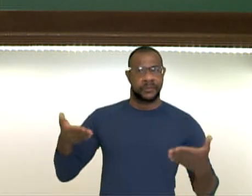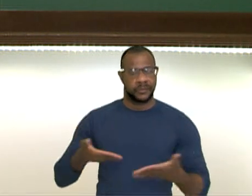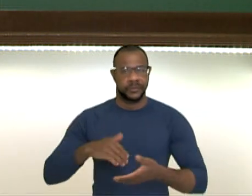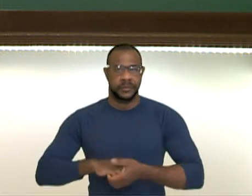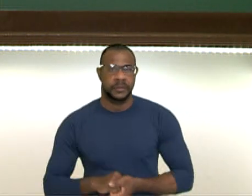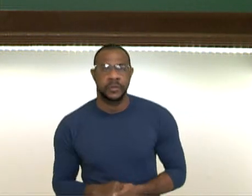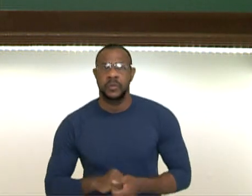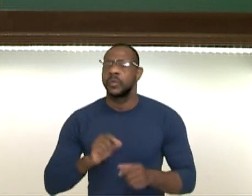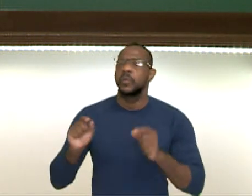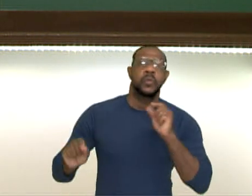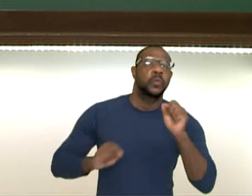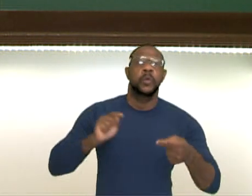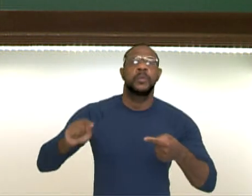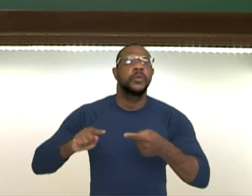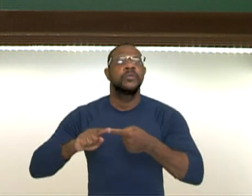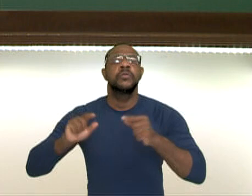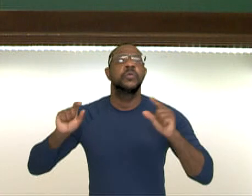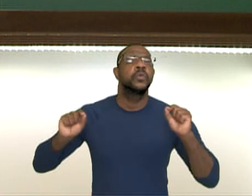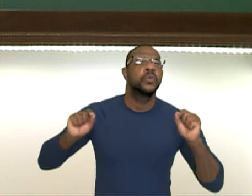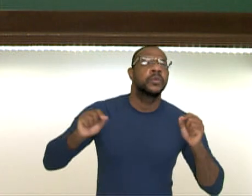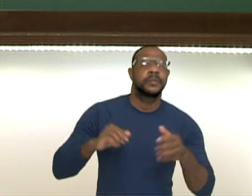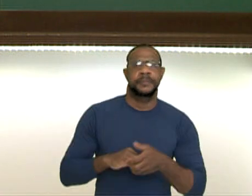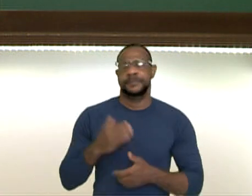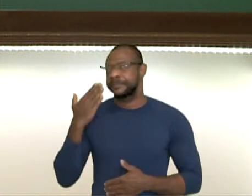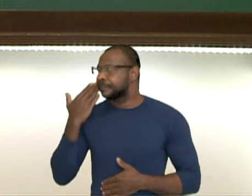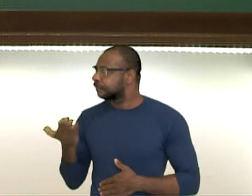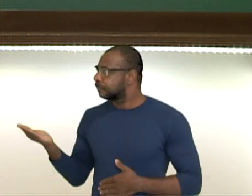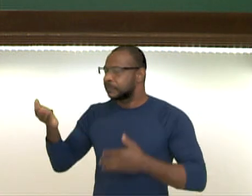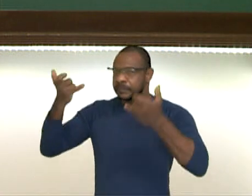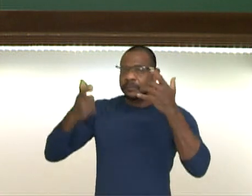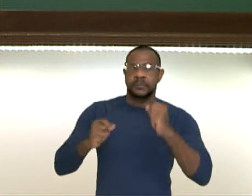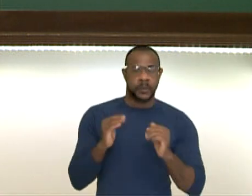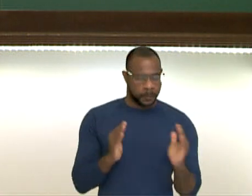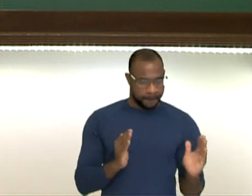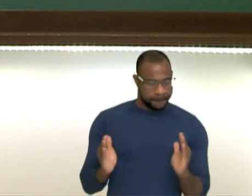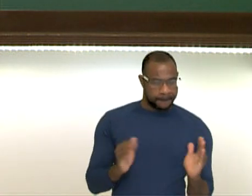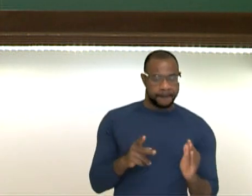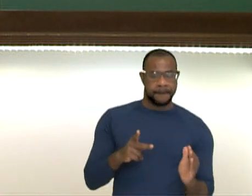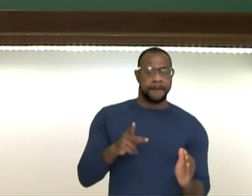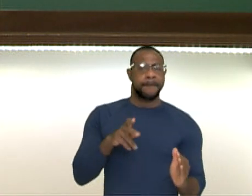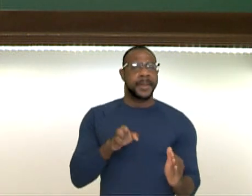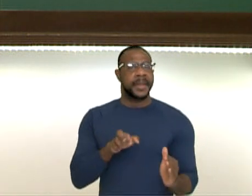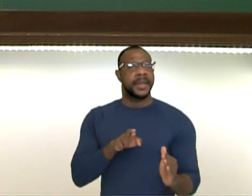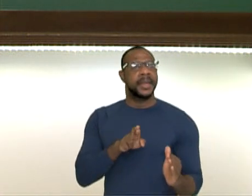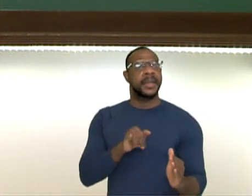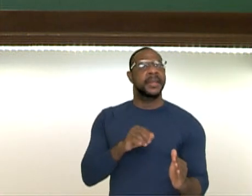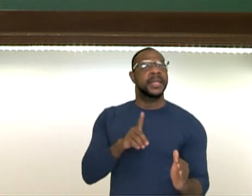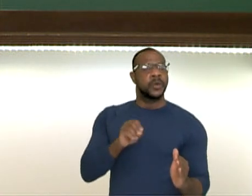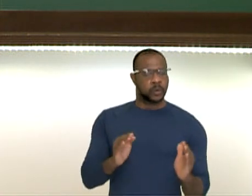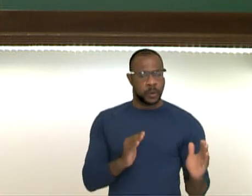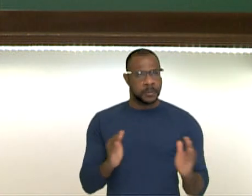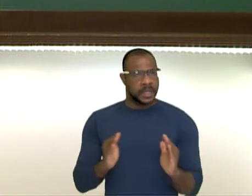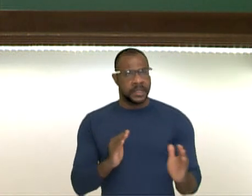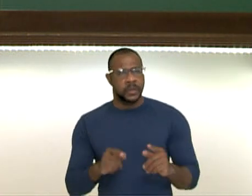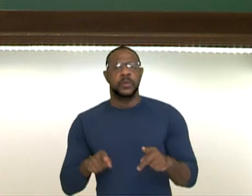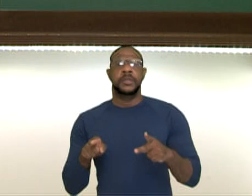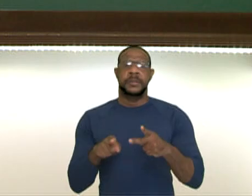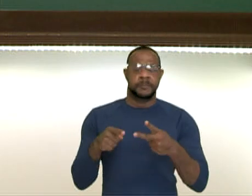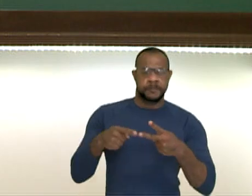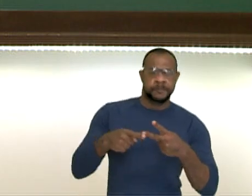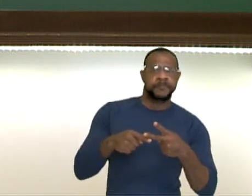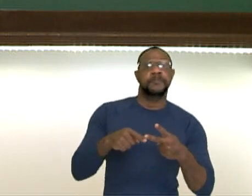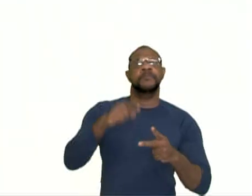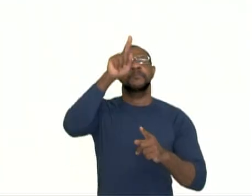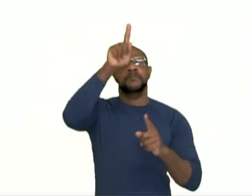nós vamos ver sobre o período e os gráficos da função cosseno. Então, quais são